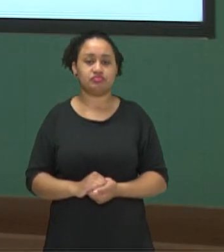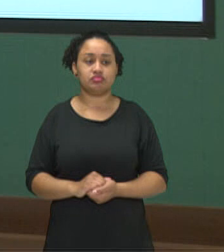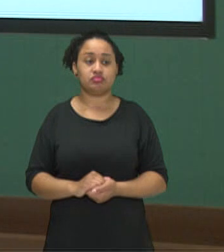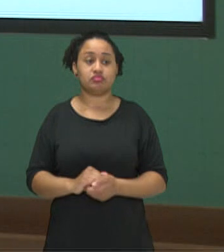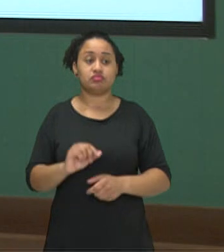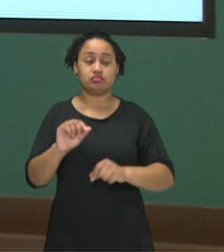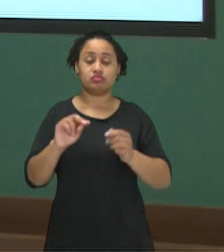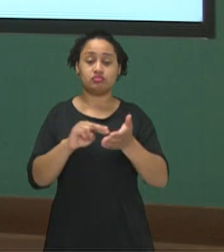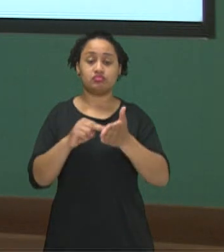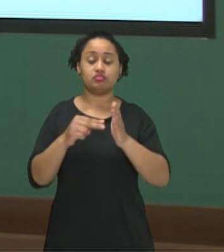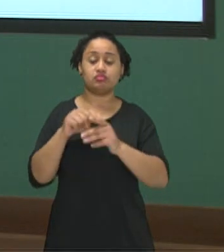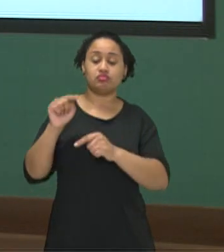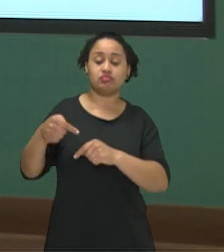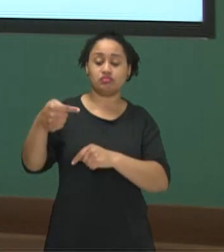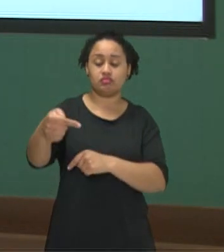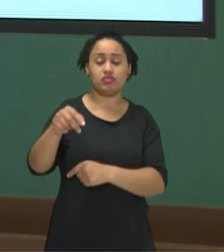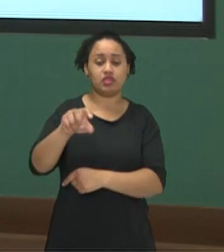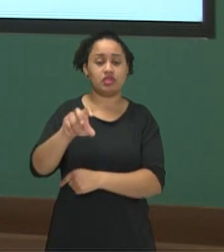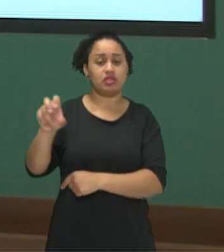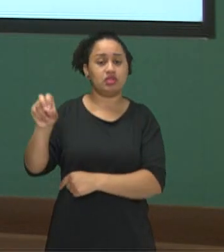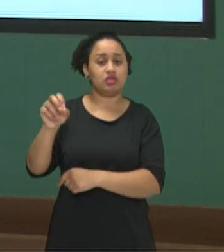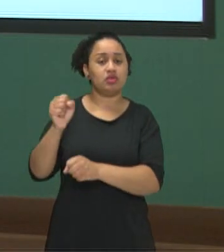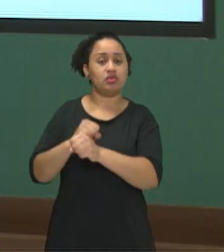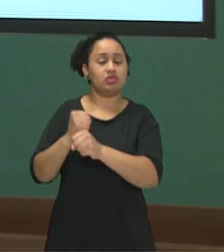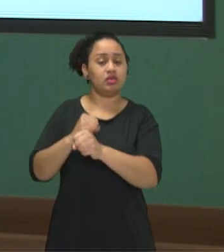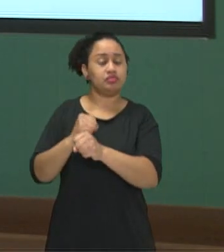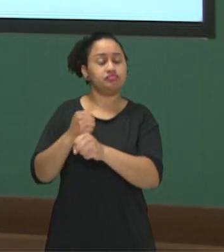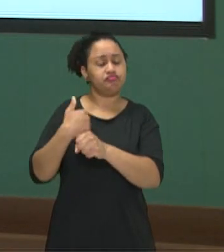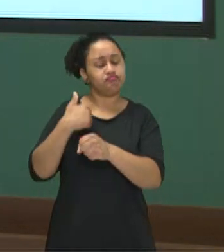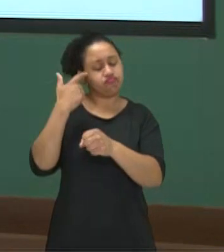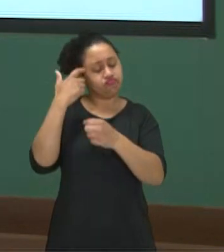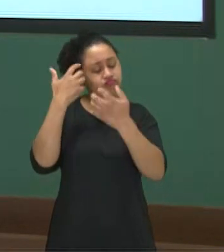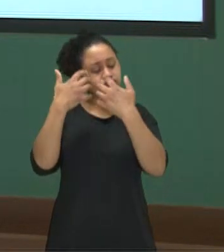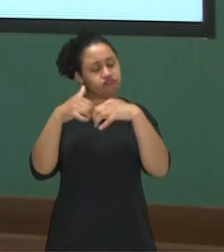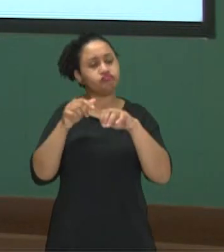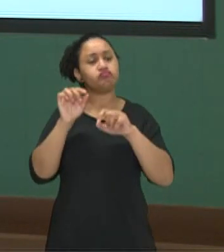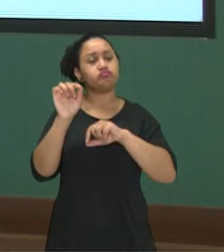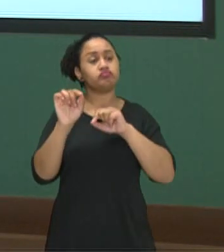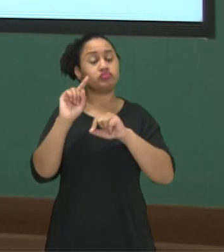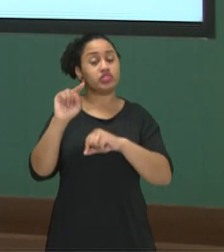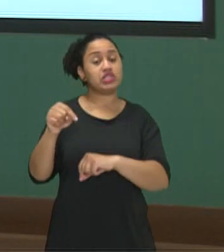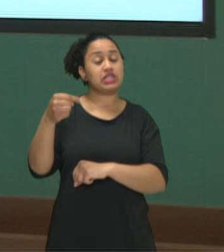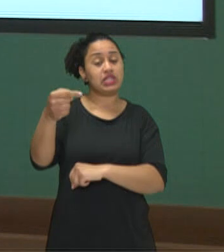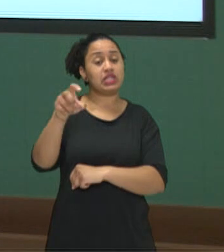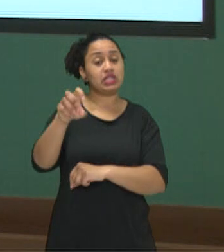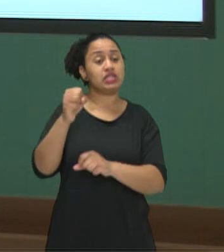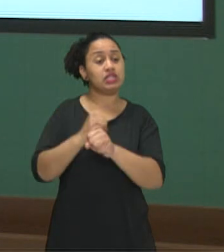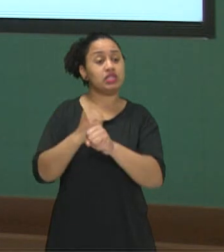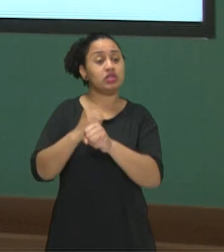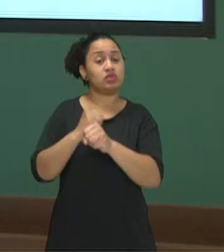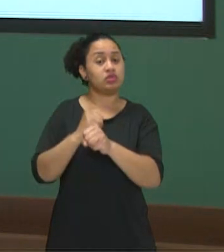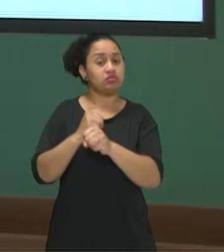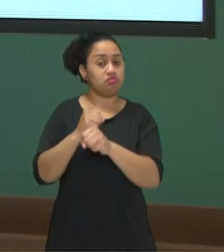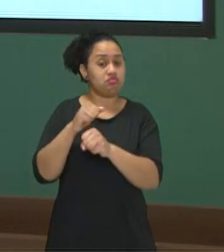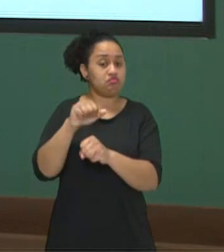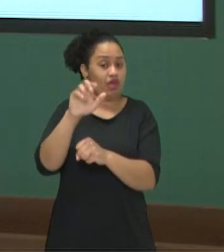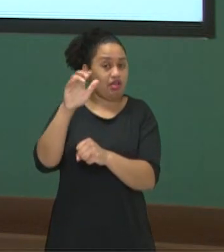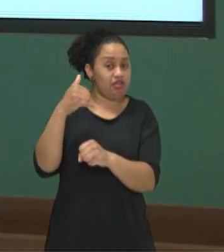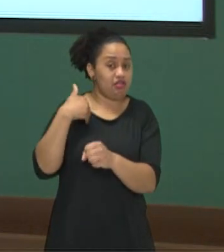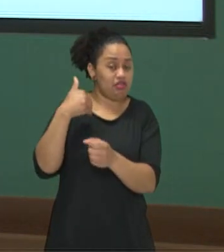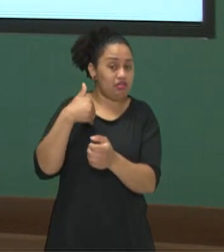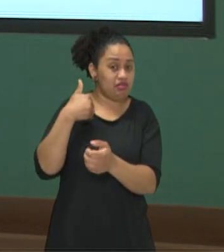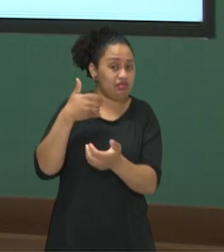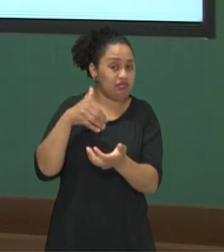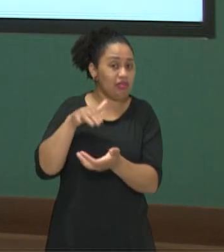O que significa daqui a 5 anos? Primeira coisa que você tem que pensar, que daqui a 5 anos eu estou mais velho, né?